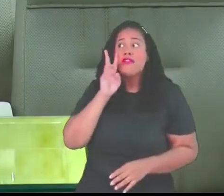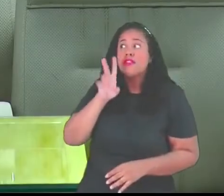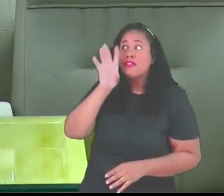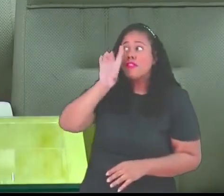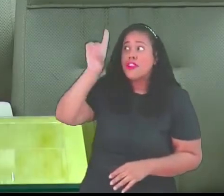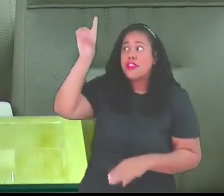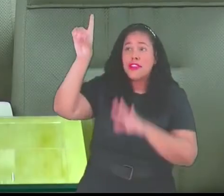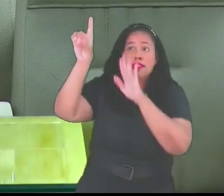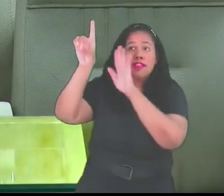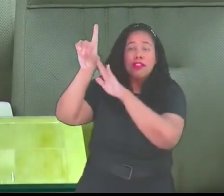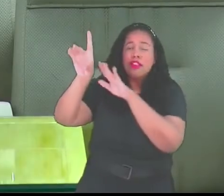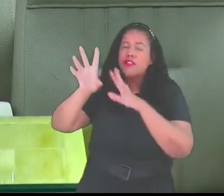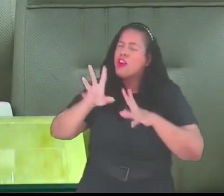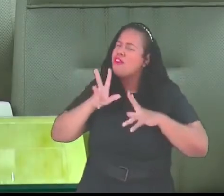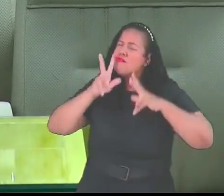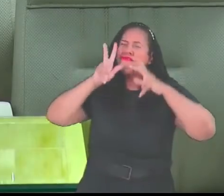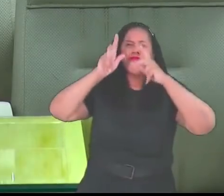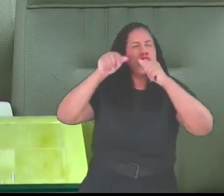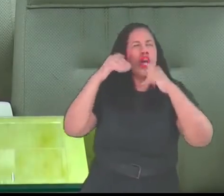maior refúgio dele.